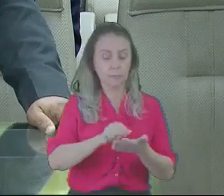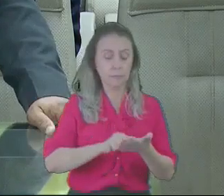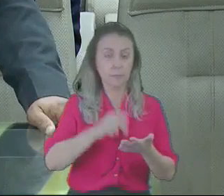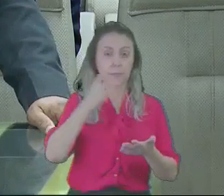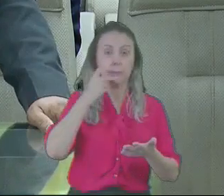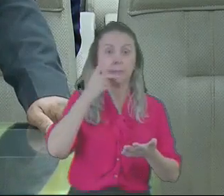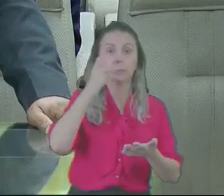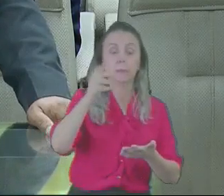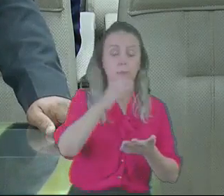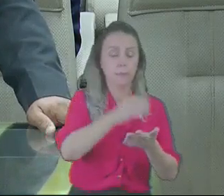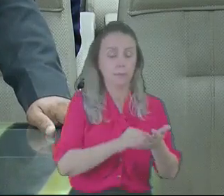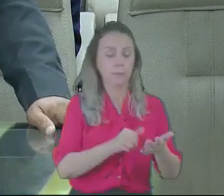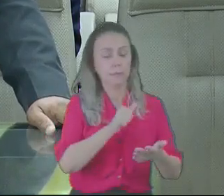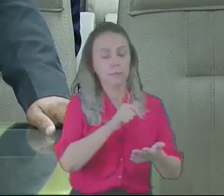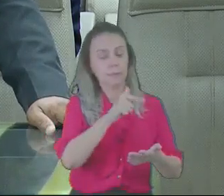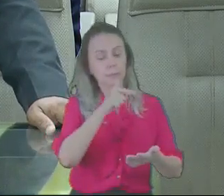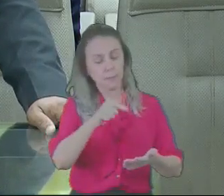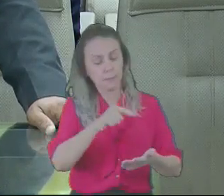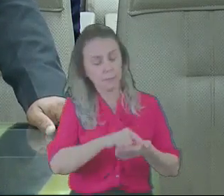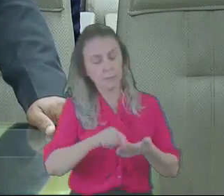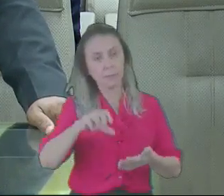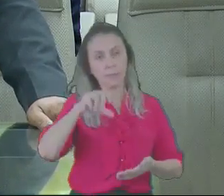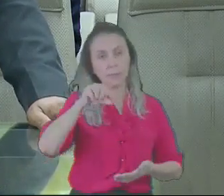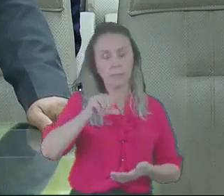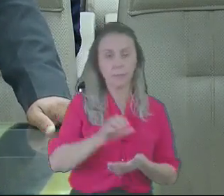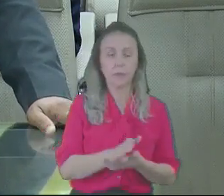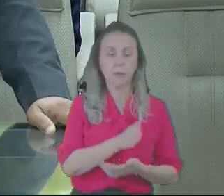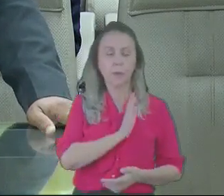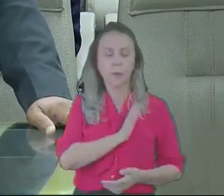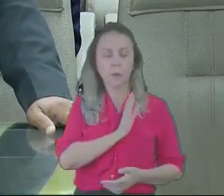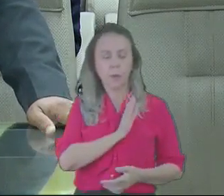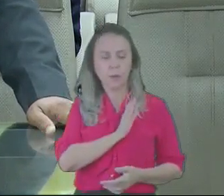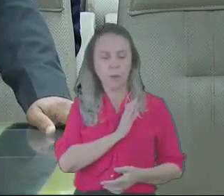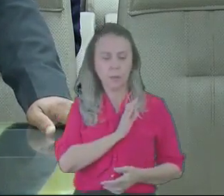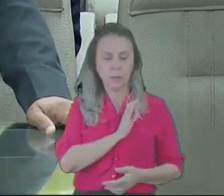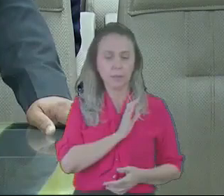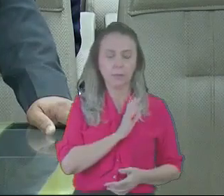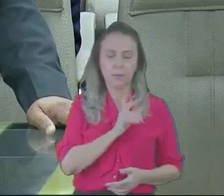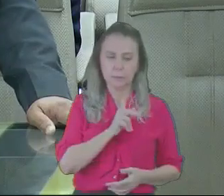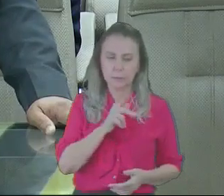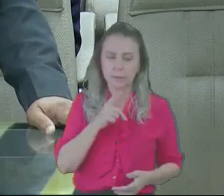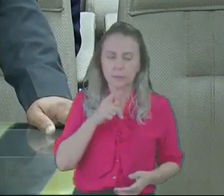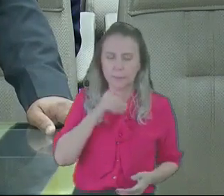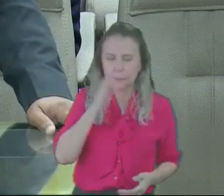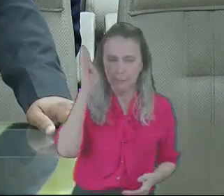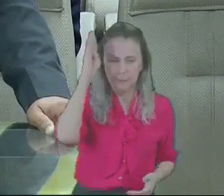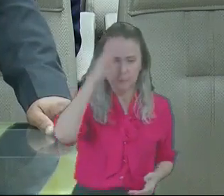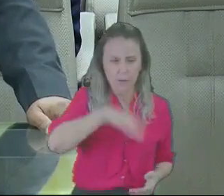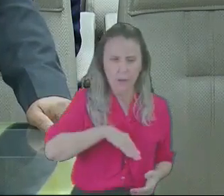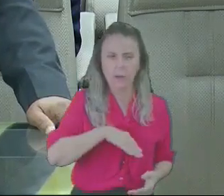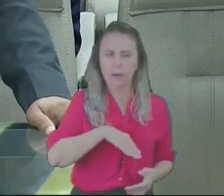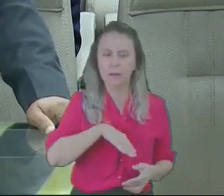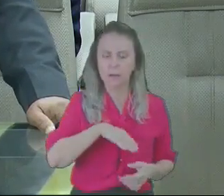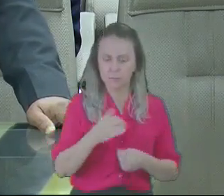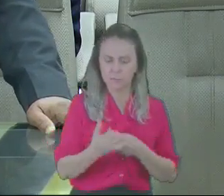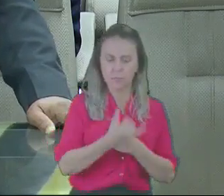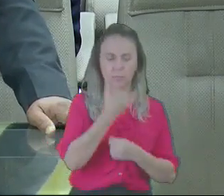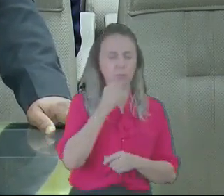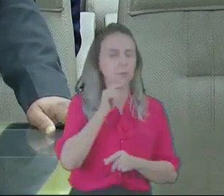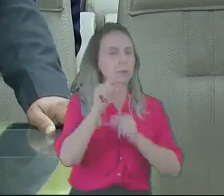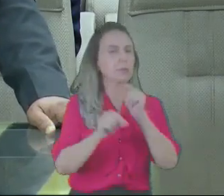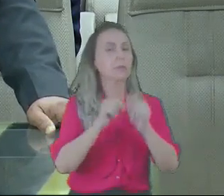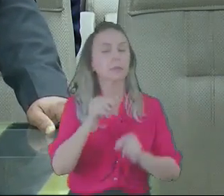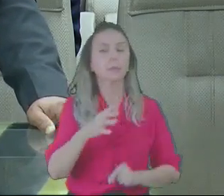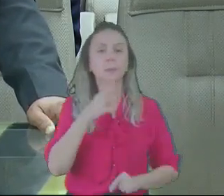profecia Capítulo 17 Versículo 9 que Enganou os é o coração e perverso mais do que todas as coisas quem o conhecera